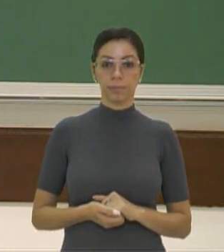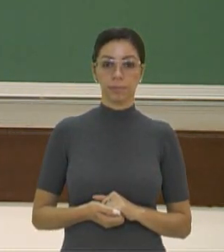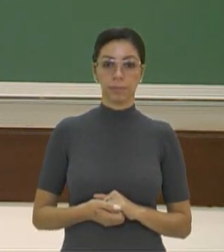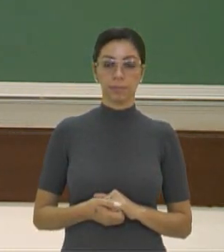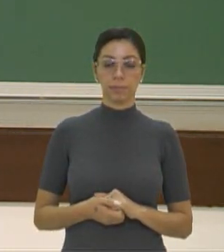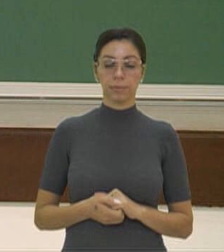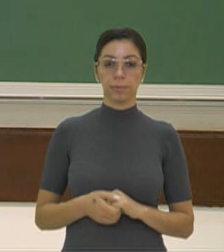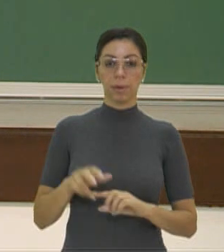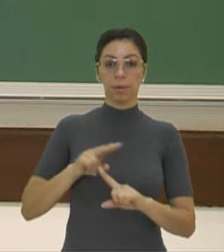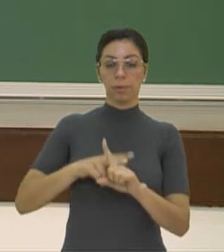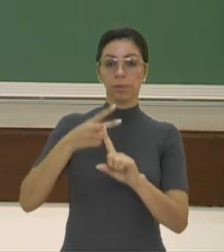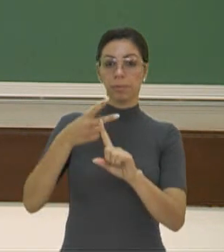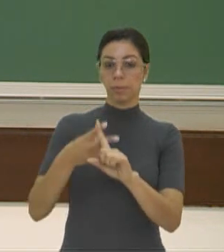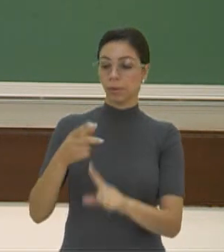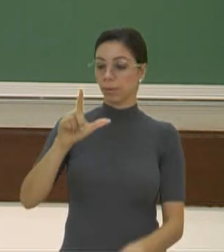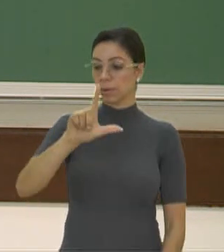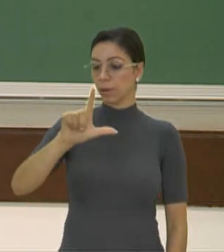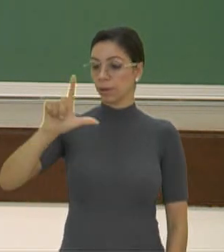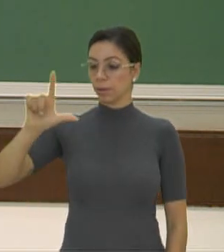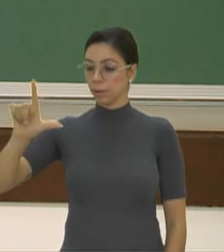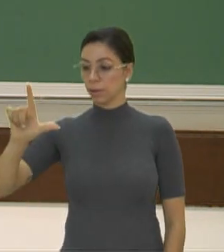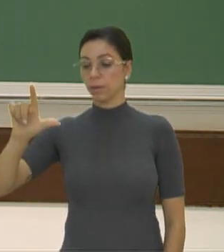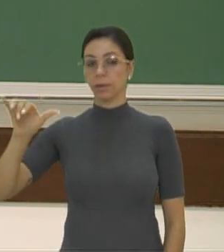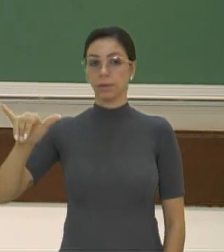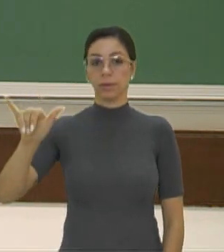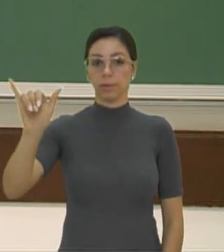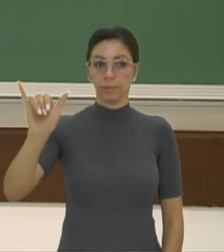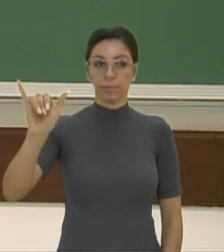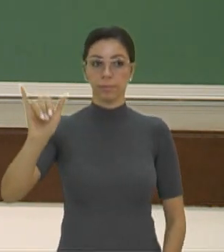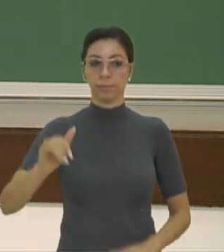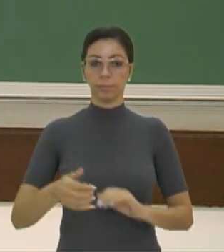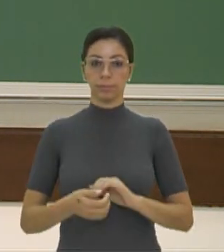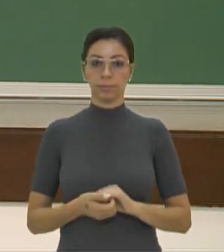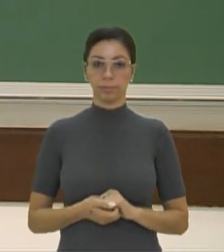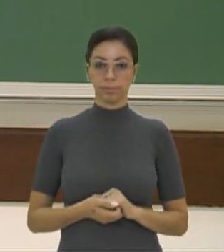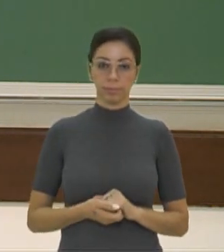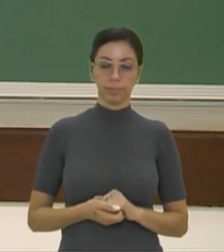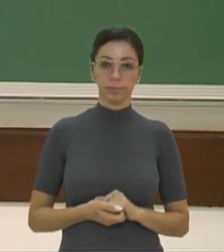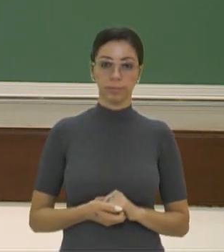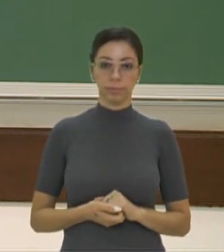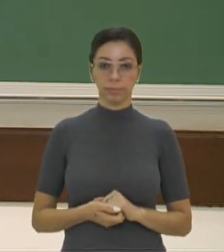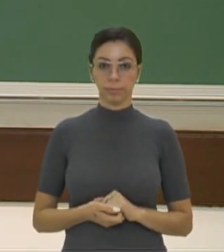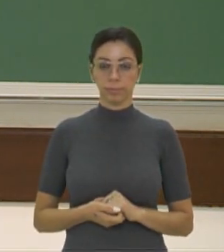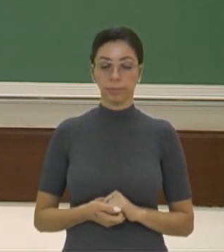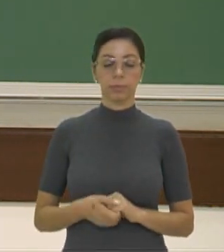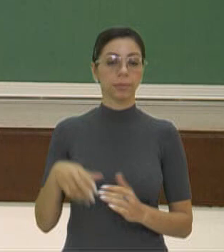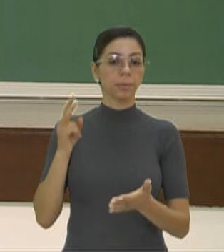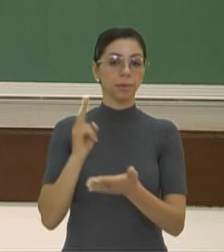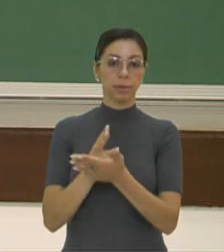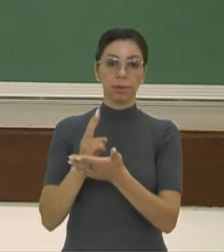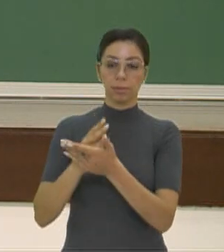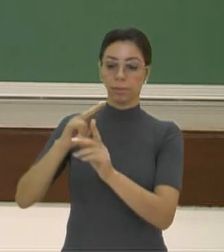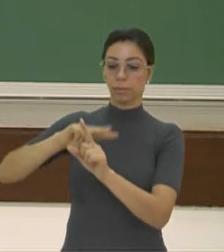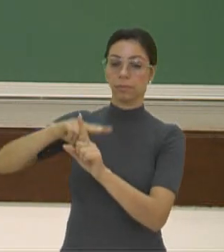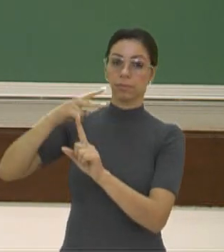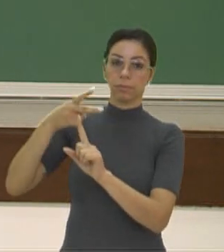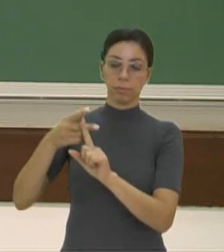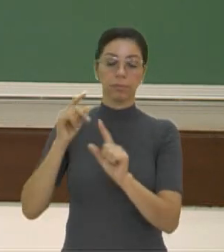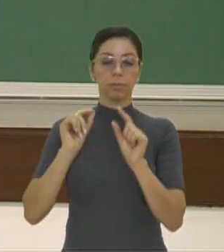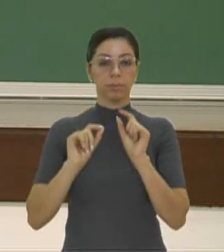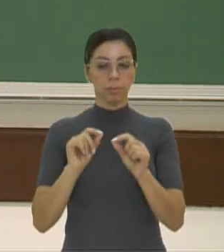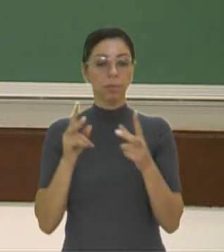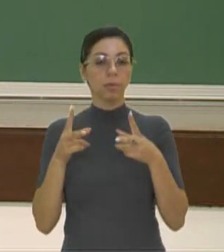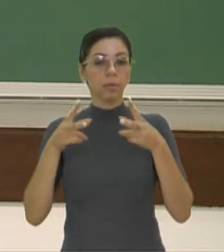então eu duplico o L quando acrescento o Y. Final, finally, sempre duplicado. Isso